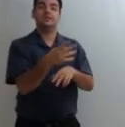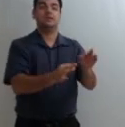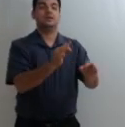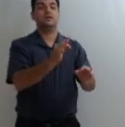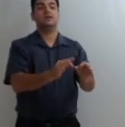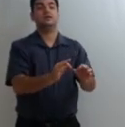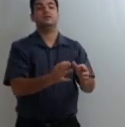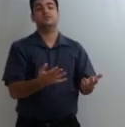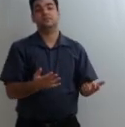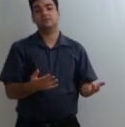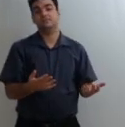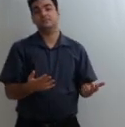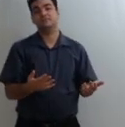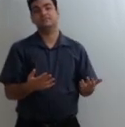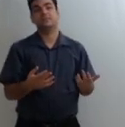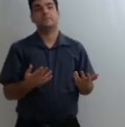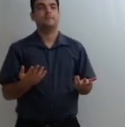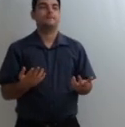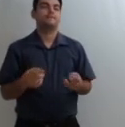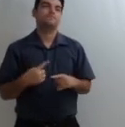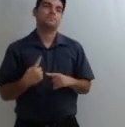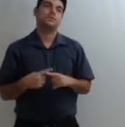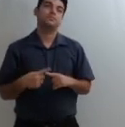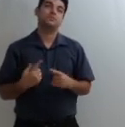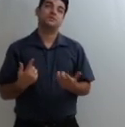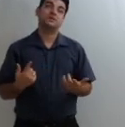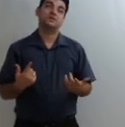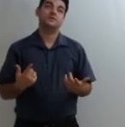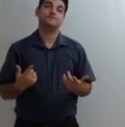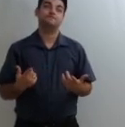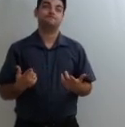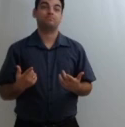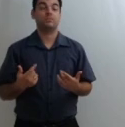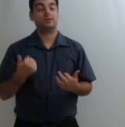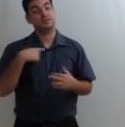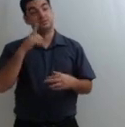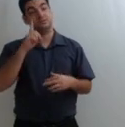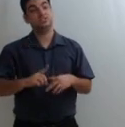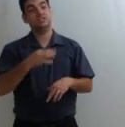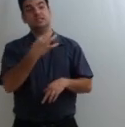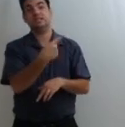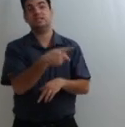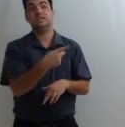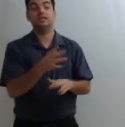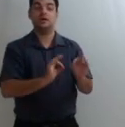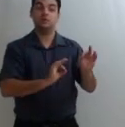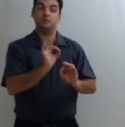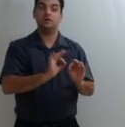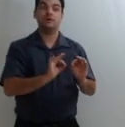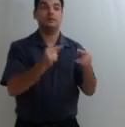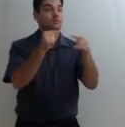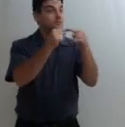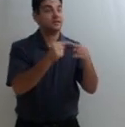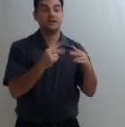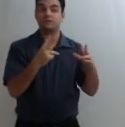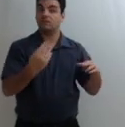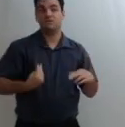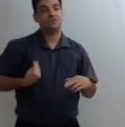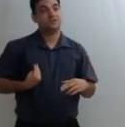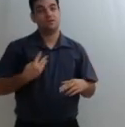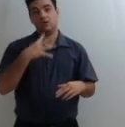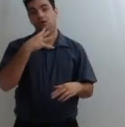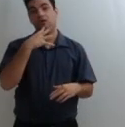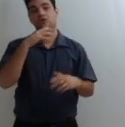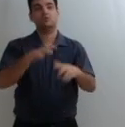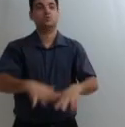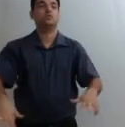cautelas, porque, de qualquer maneira, estaremos abrindo ao magistrado a possibilidade de fazer a complementação que entender adequada ao caso